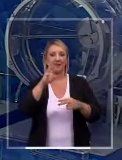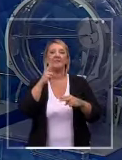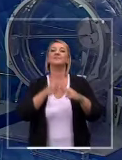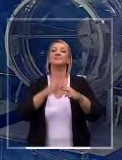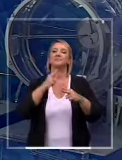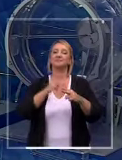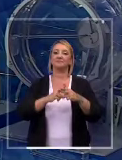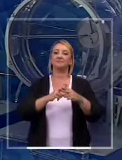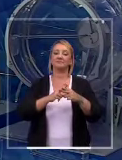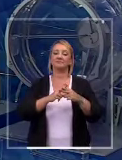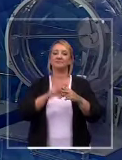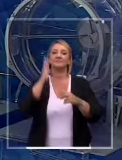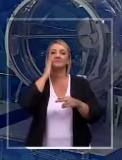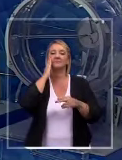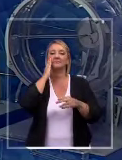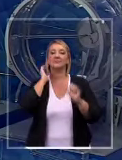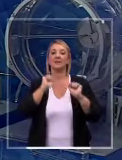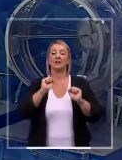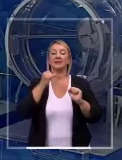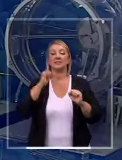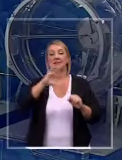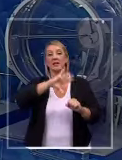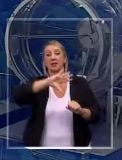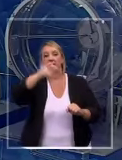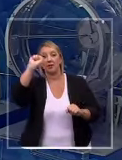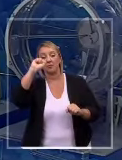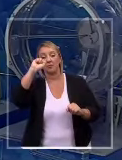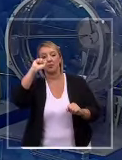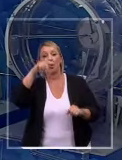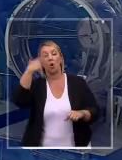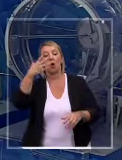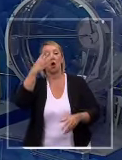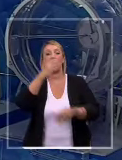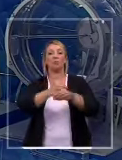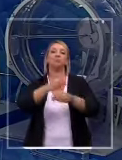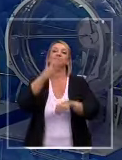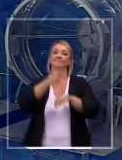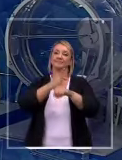Caixa, que você vai poder saber se houve ganhadores, se o prêmio acumulou. Ok?